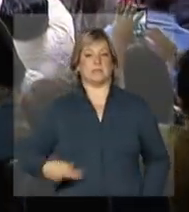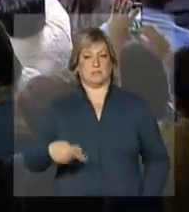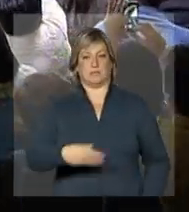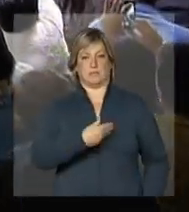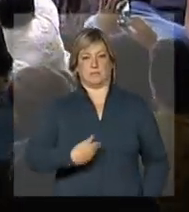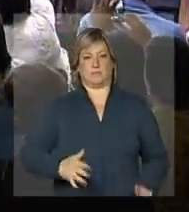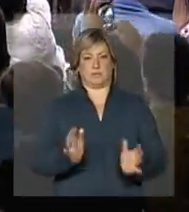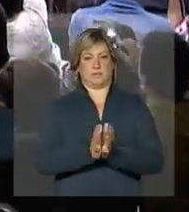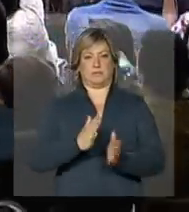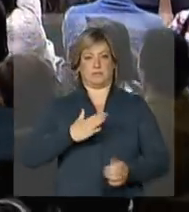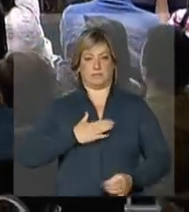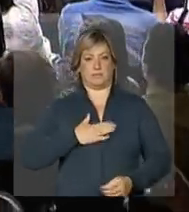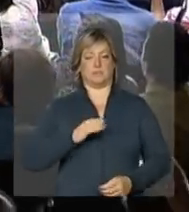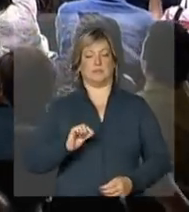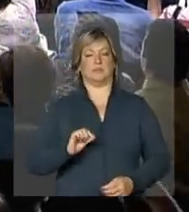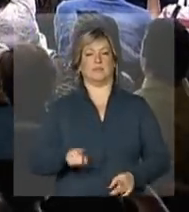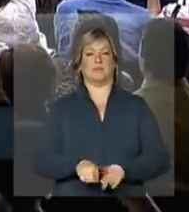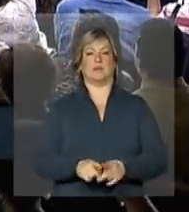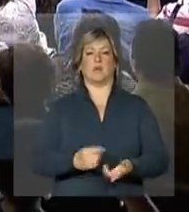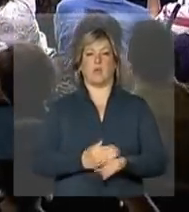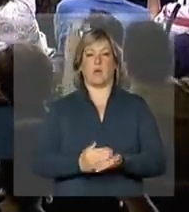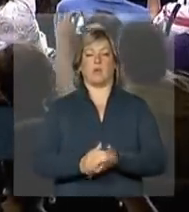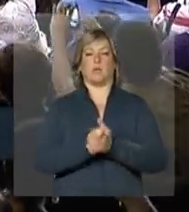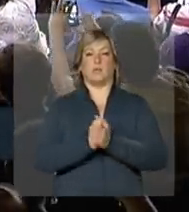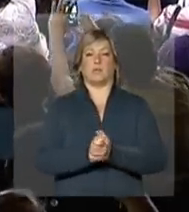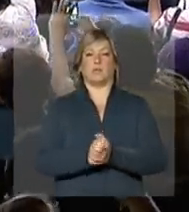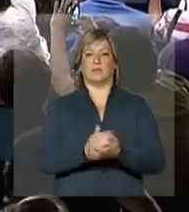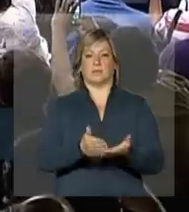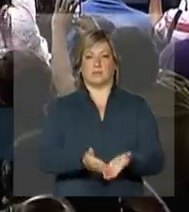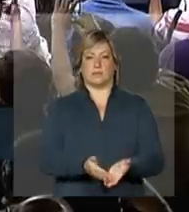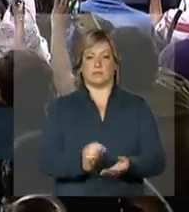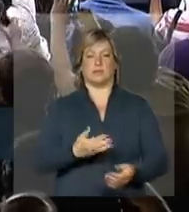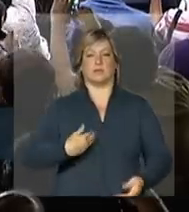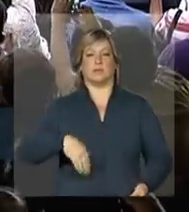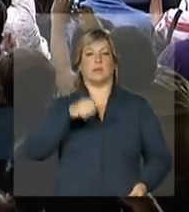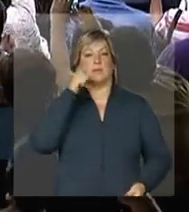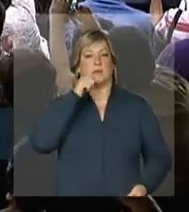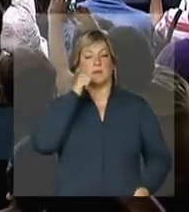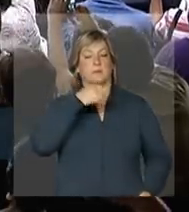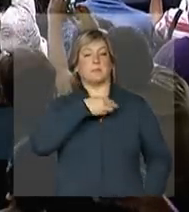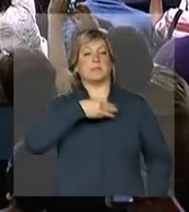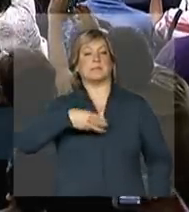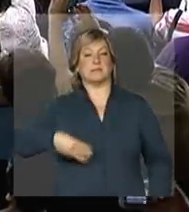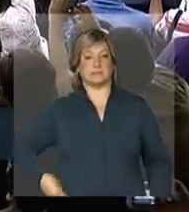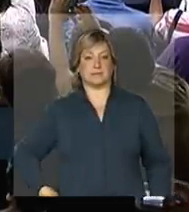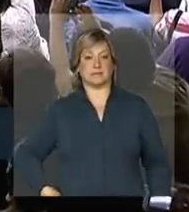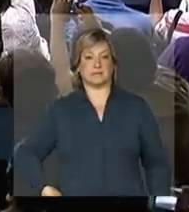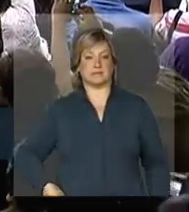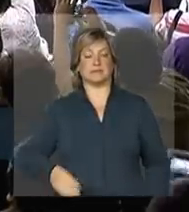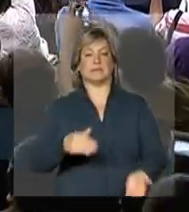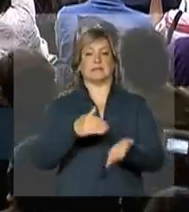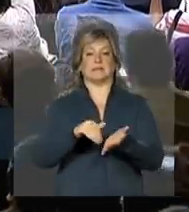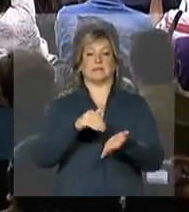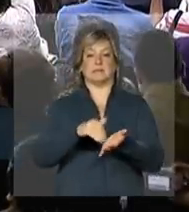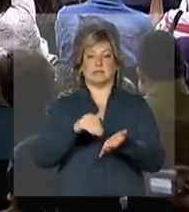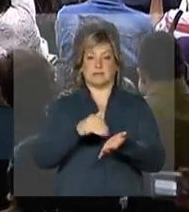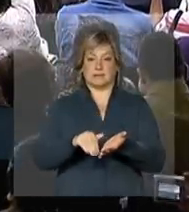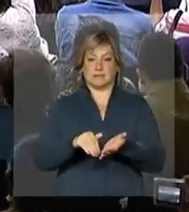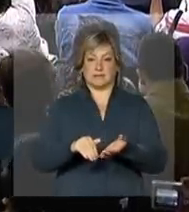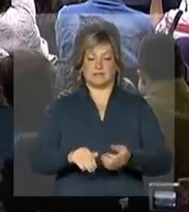estado iniciando cumprimentando a nossa ministra da